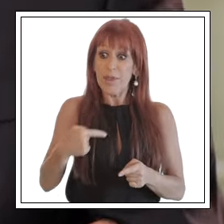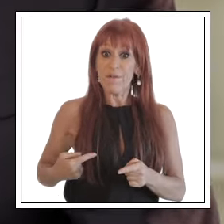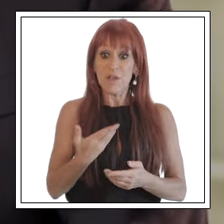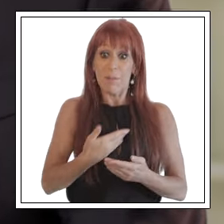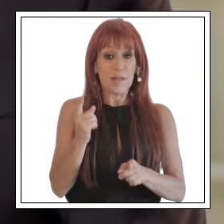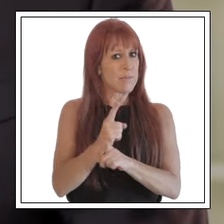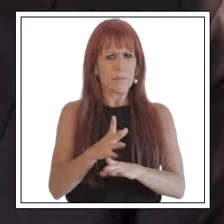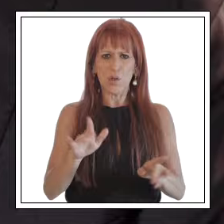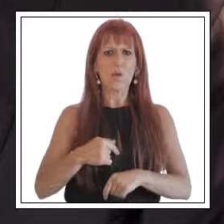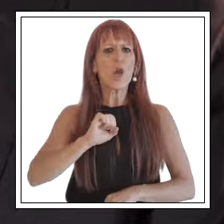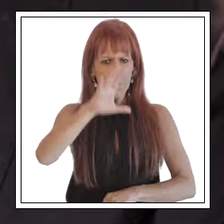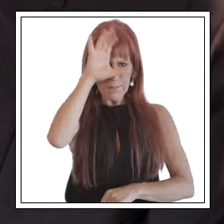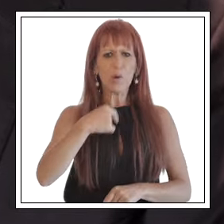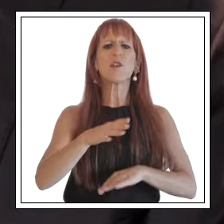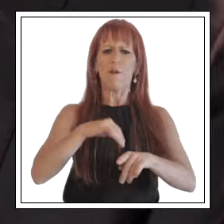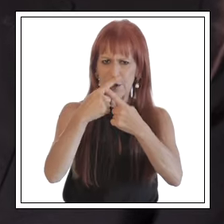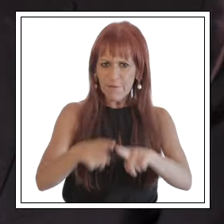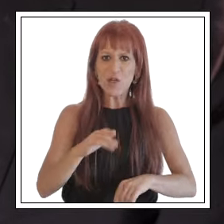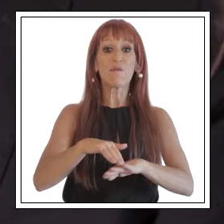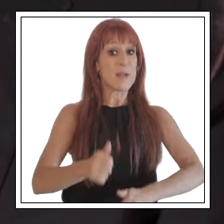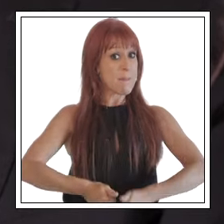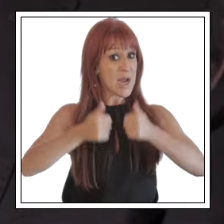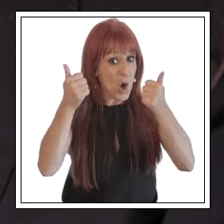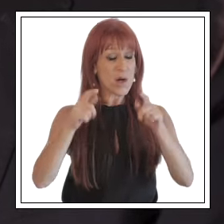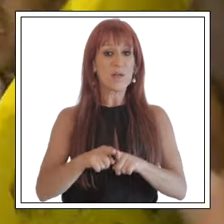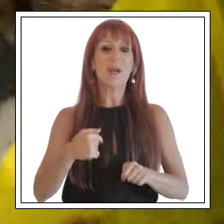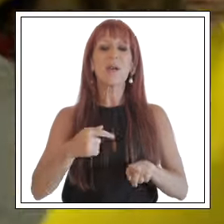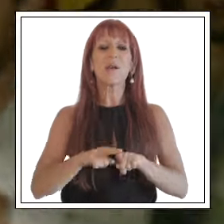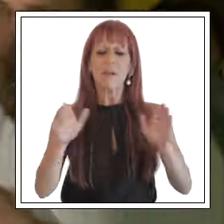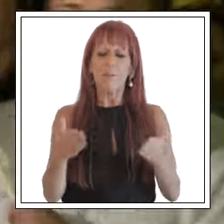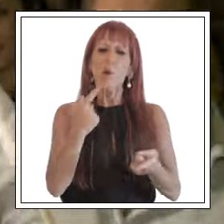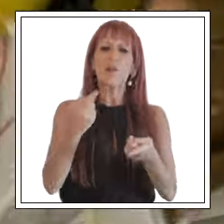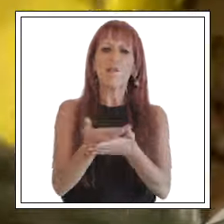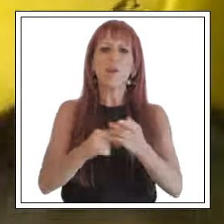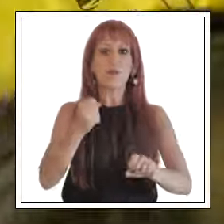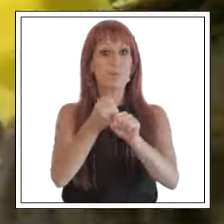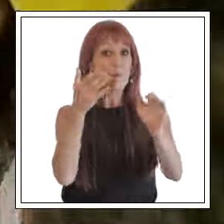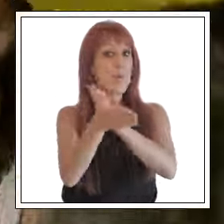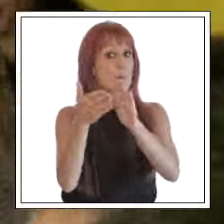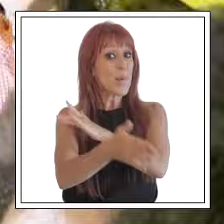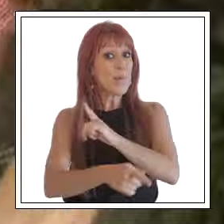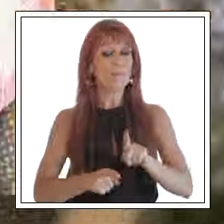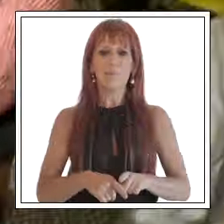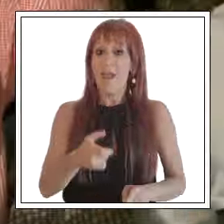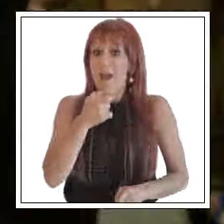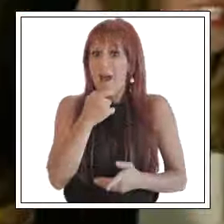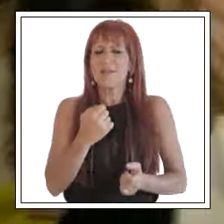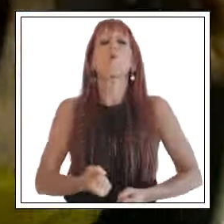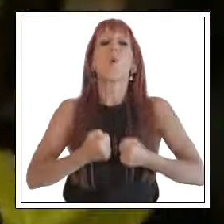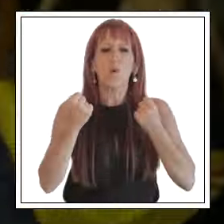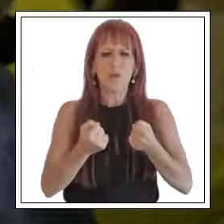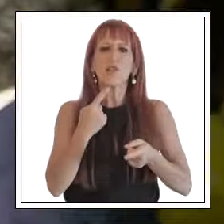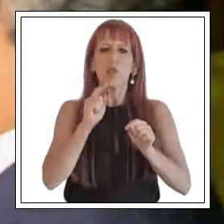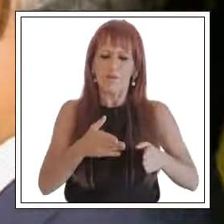receio do regresso ao passado. Serei Primeiro-Ministro para fazer diferente e para fazer melhor, para relançar a economia e promover o emprego. Só